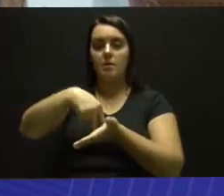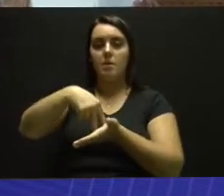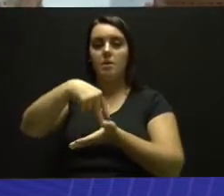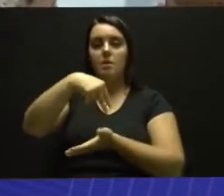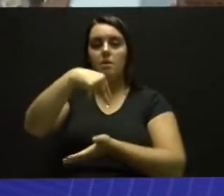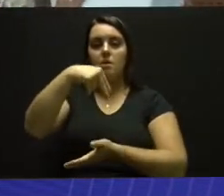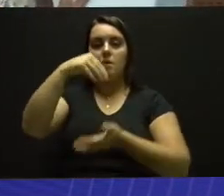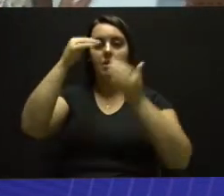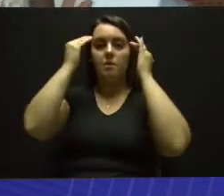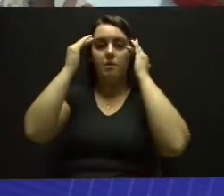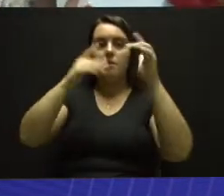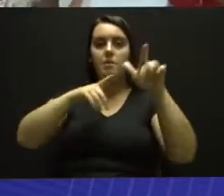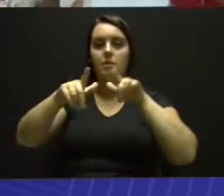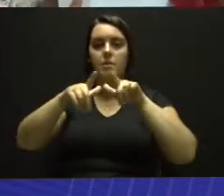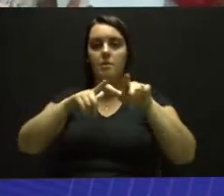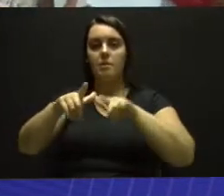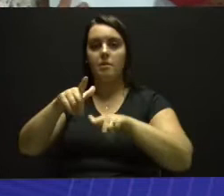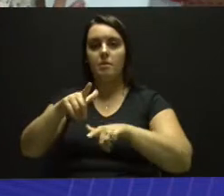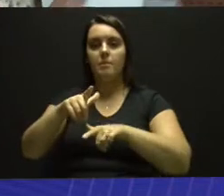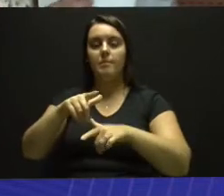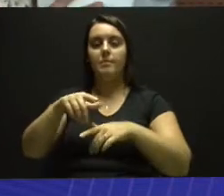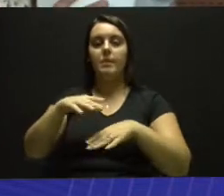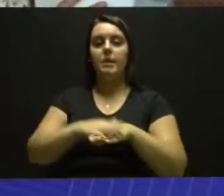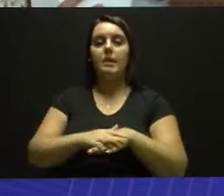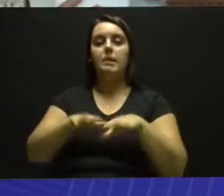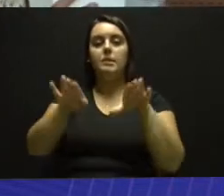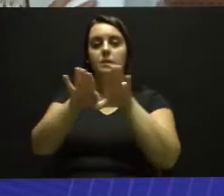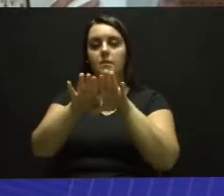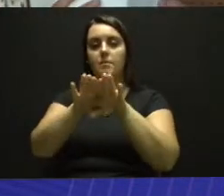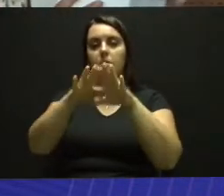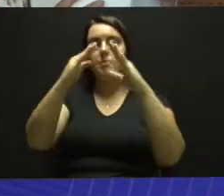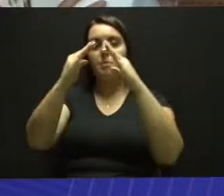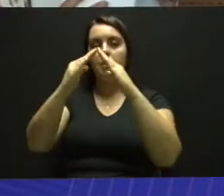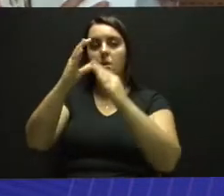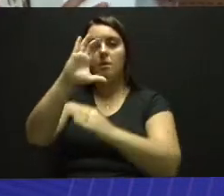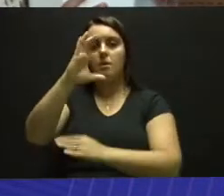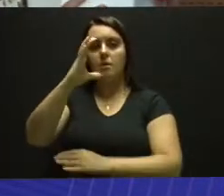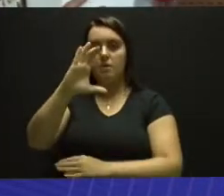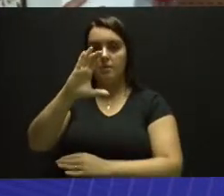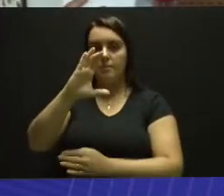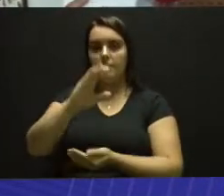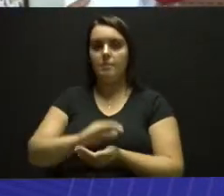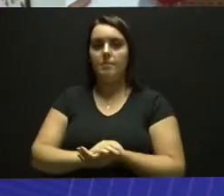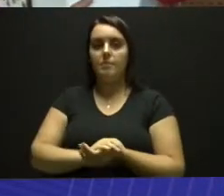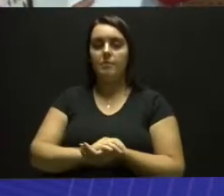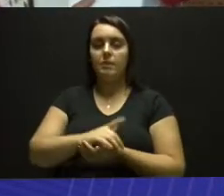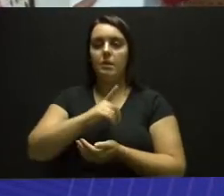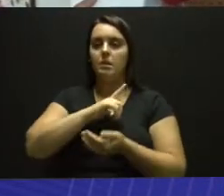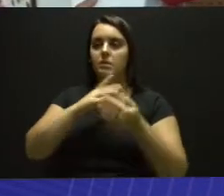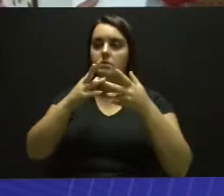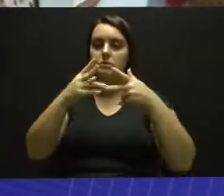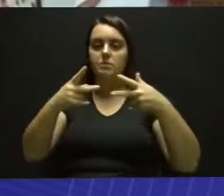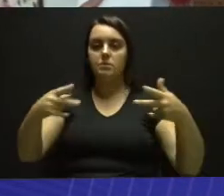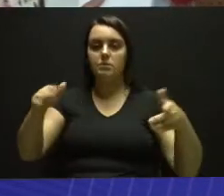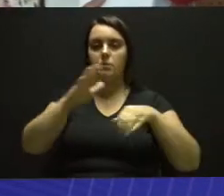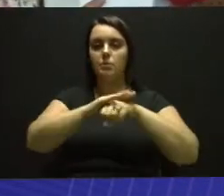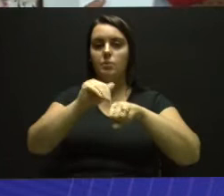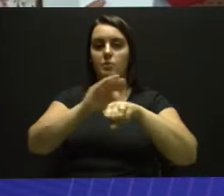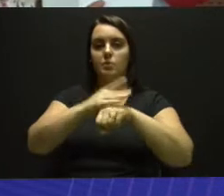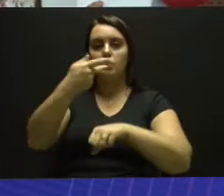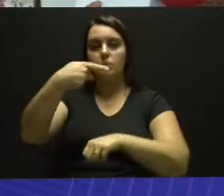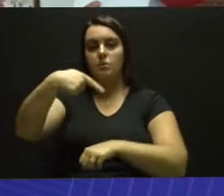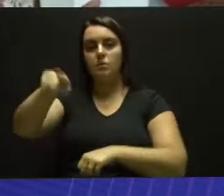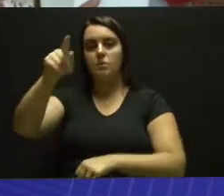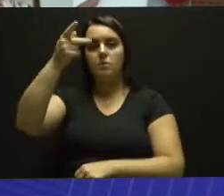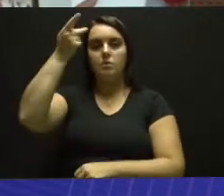que mora no jardim casqueiro ela tem recebido vários convites para o workshop em são paulo e no rio de